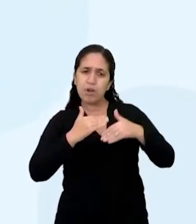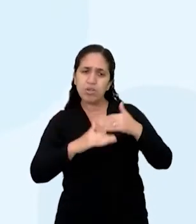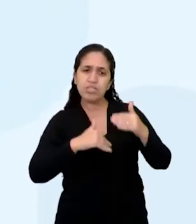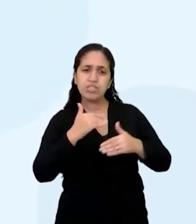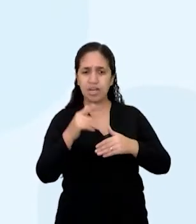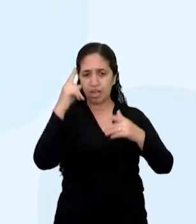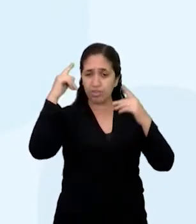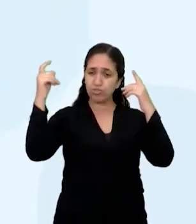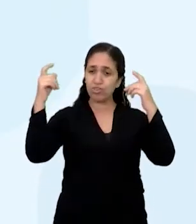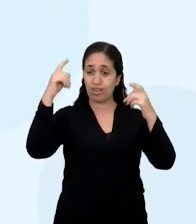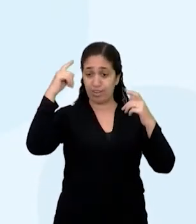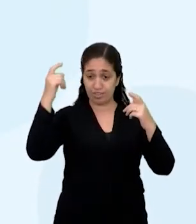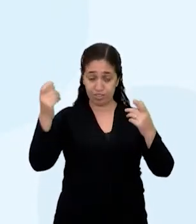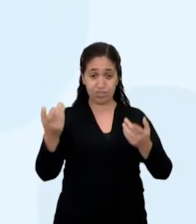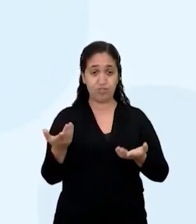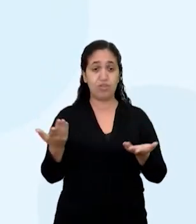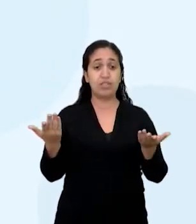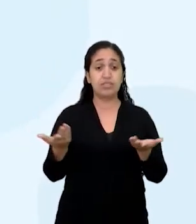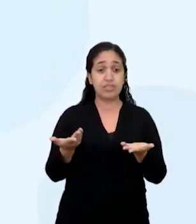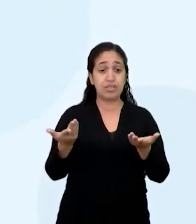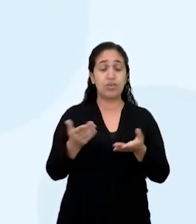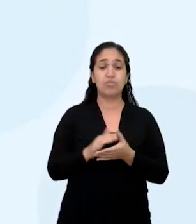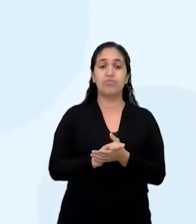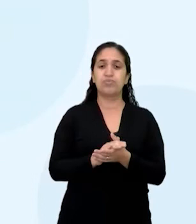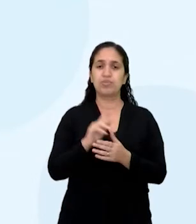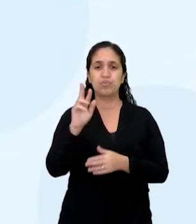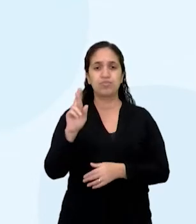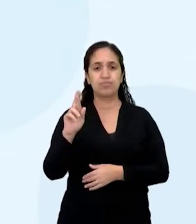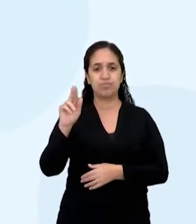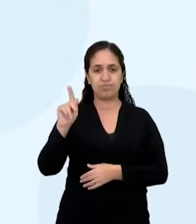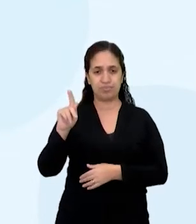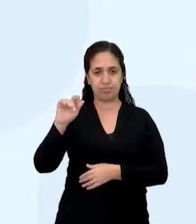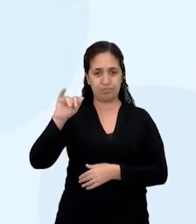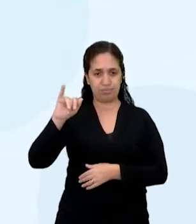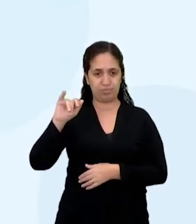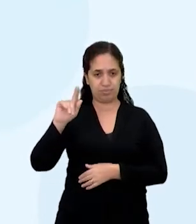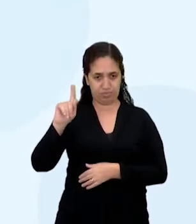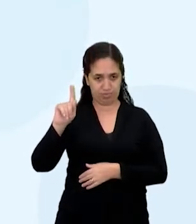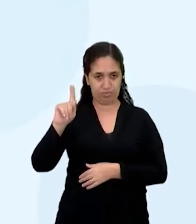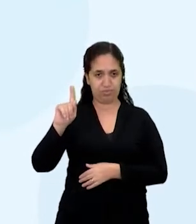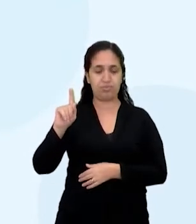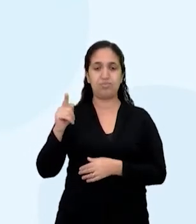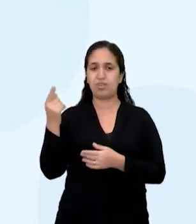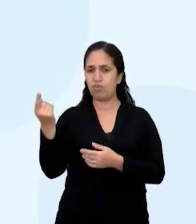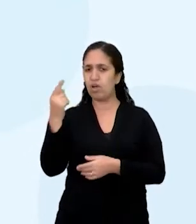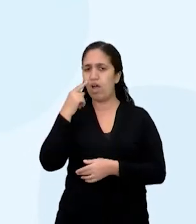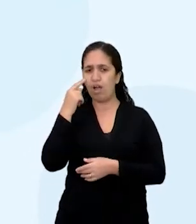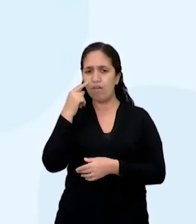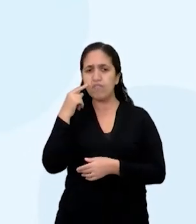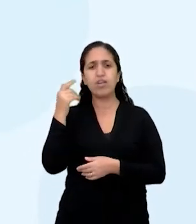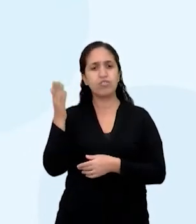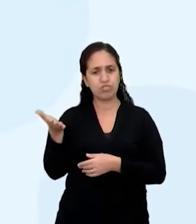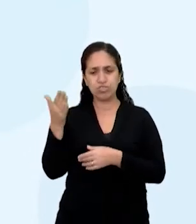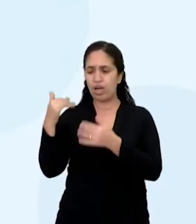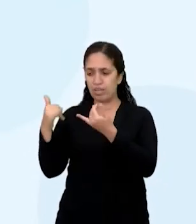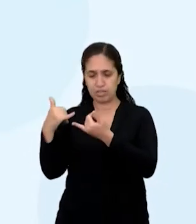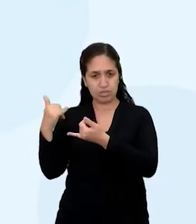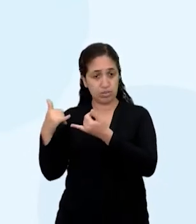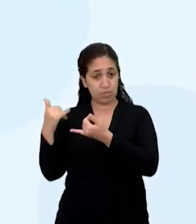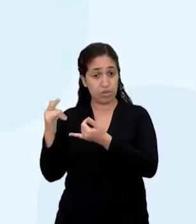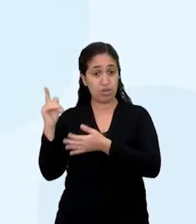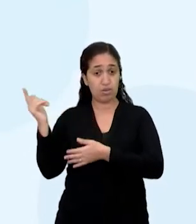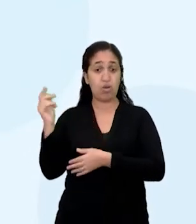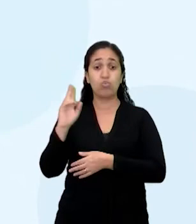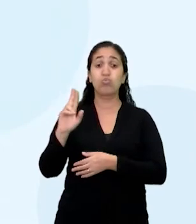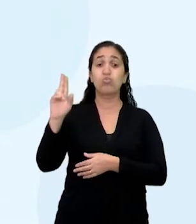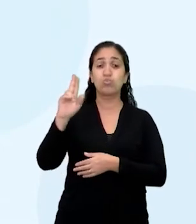processos criativos, porque quando a gente trata da questão do RPG, e vocês puderam ver no jogo propriamente dito, nós